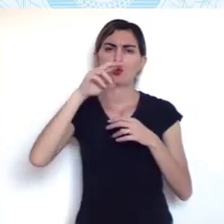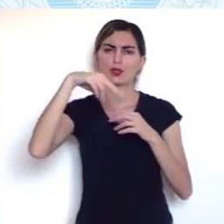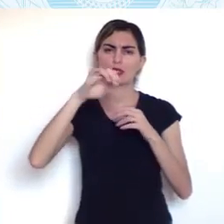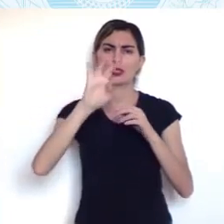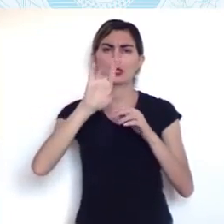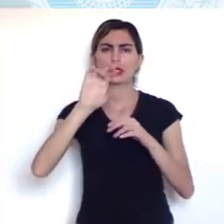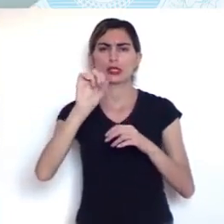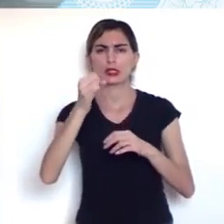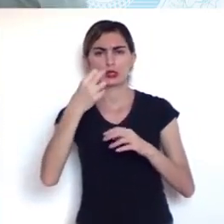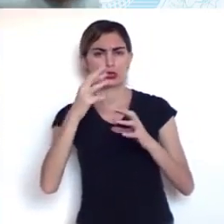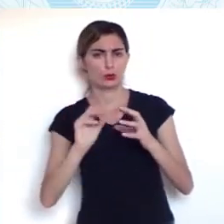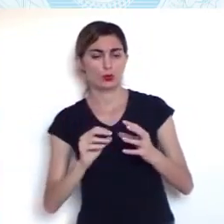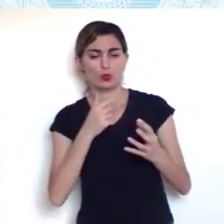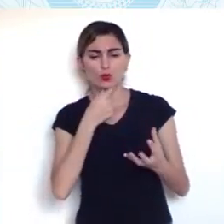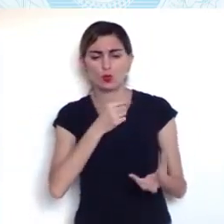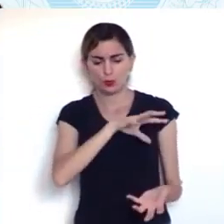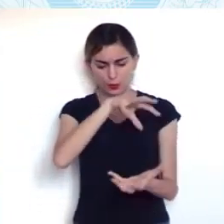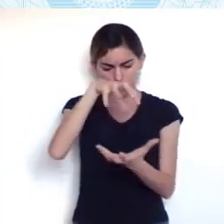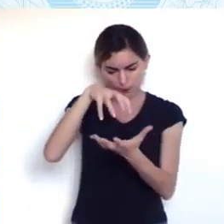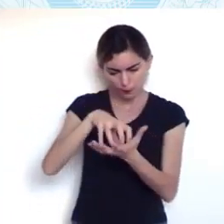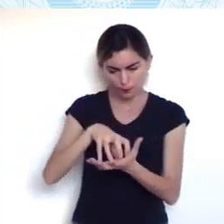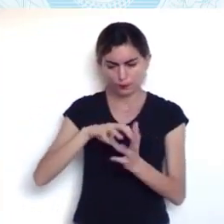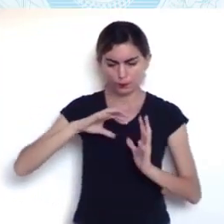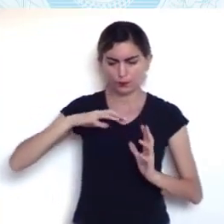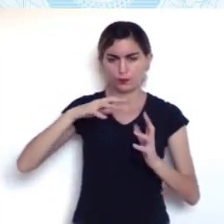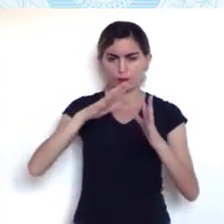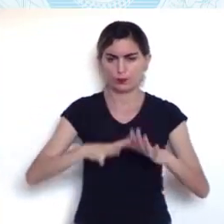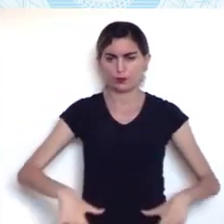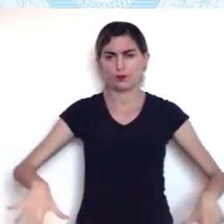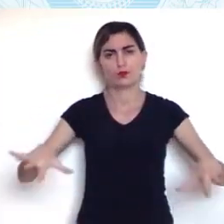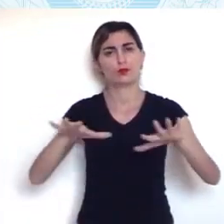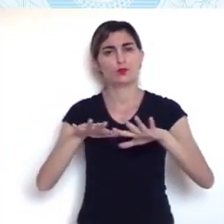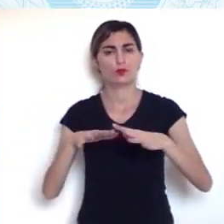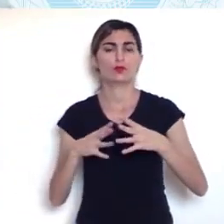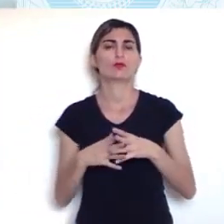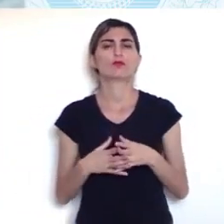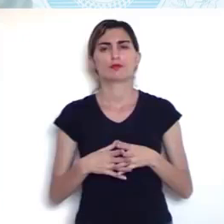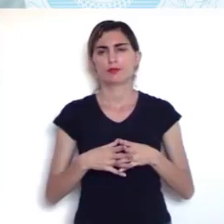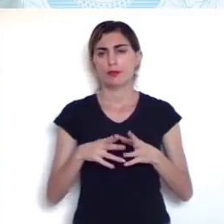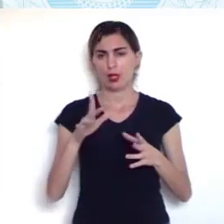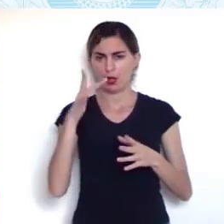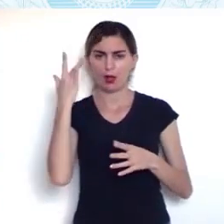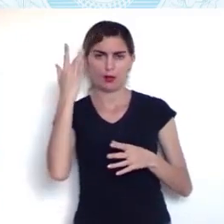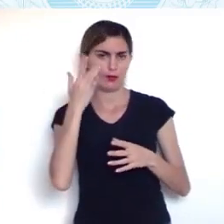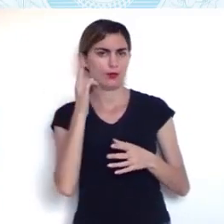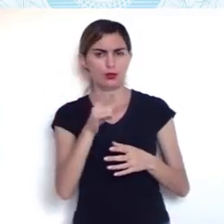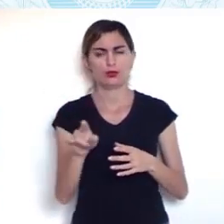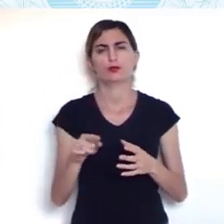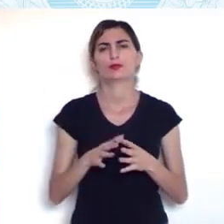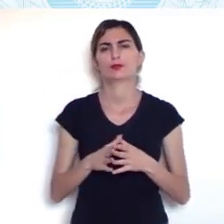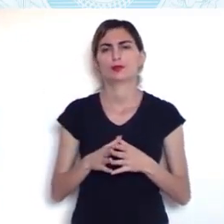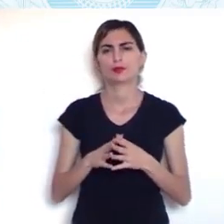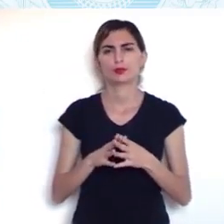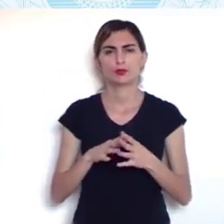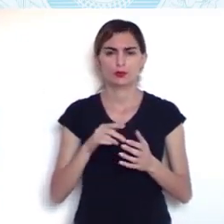antropocentrismo. O homem é o centro do universo. Assim considerava